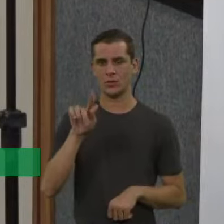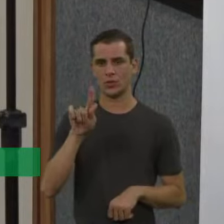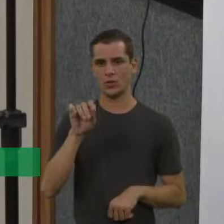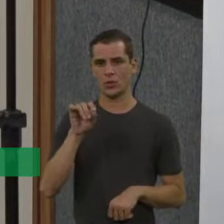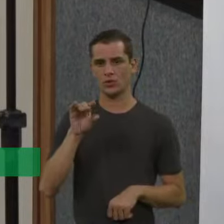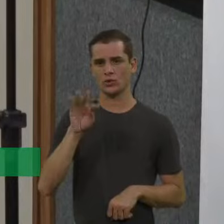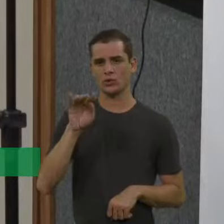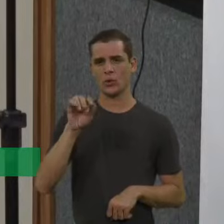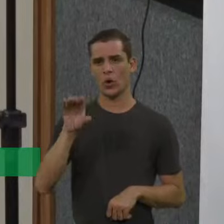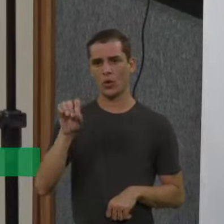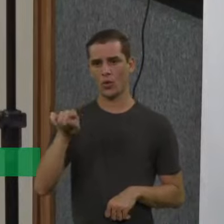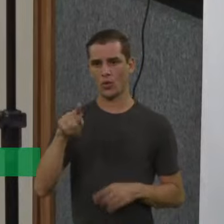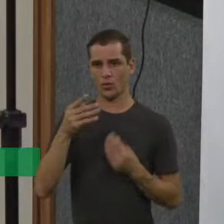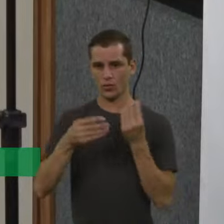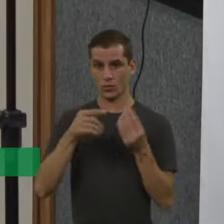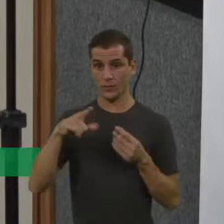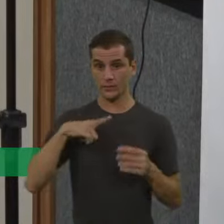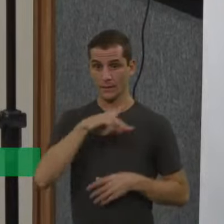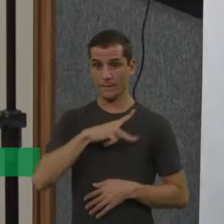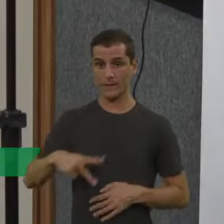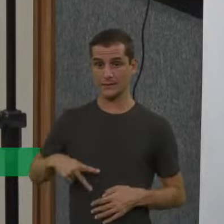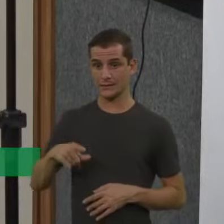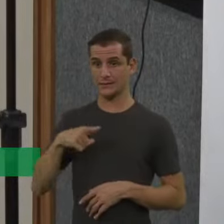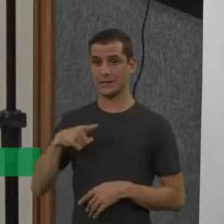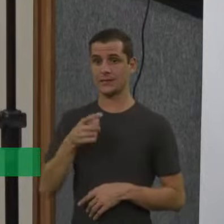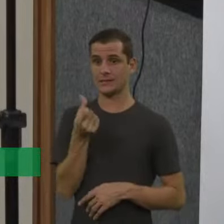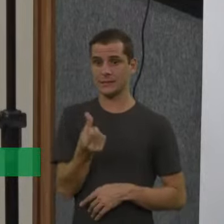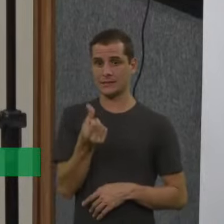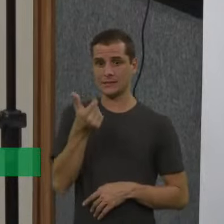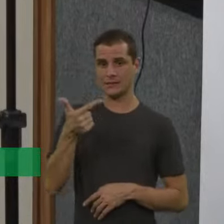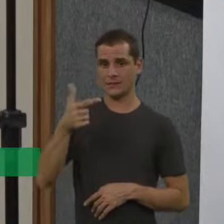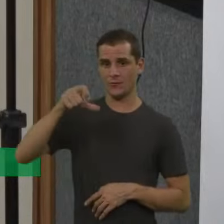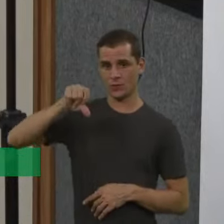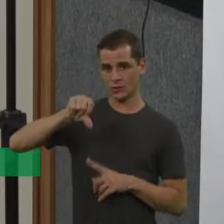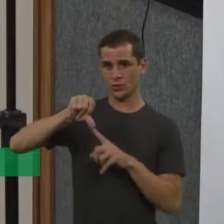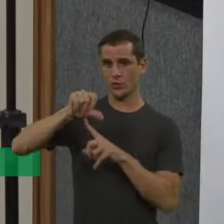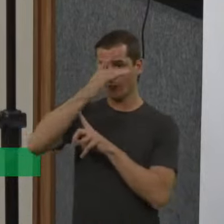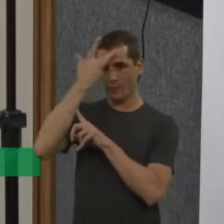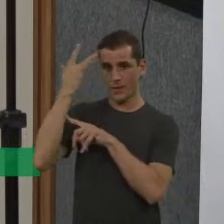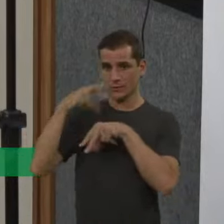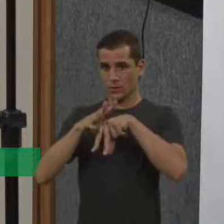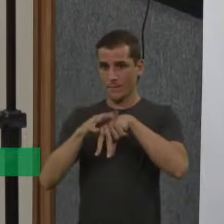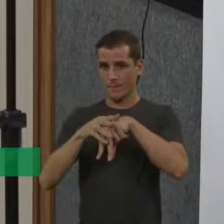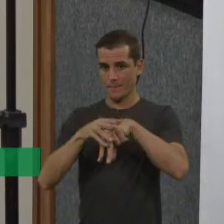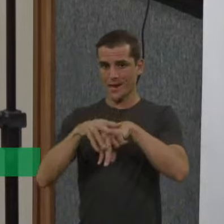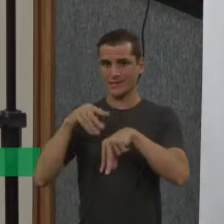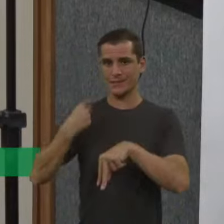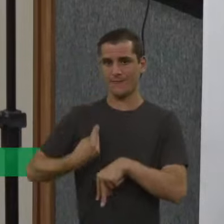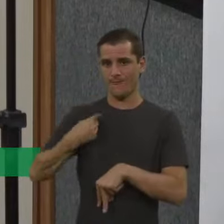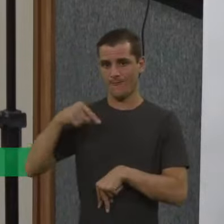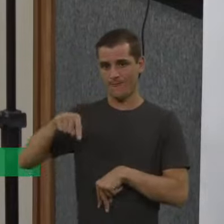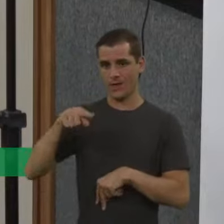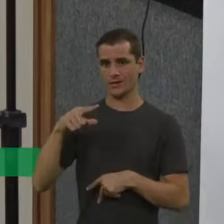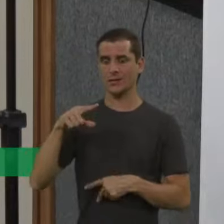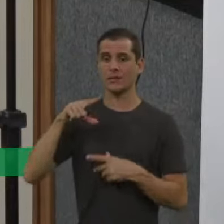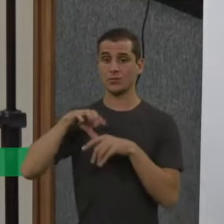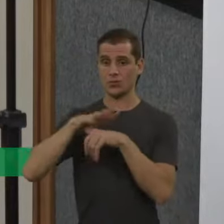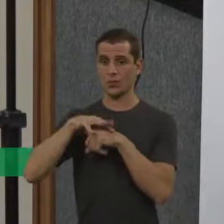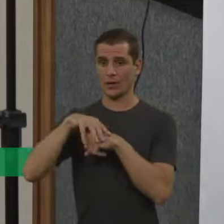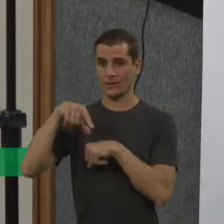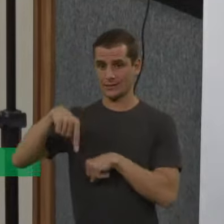representa 269 pacientes portadores de fibrose cística no nosso estado. Eu quero iniciar agradecendo o